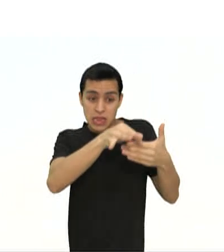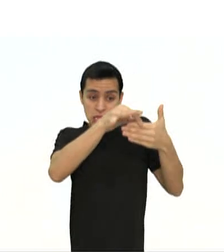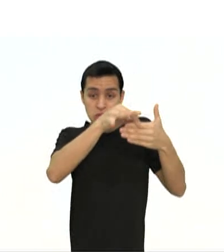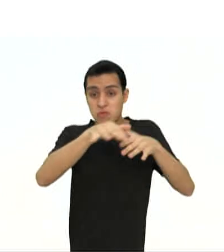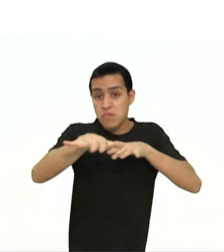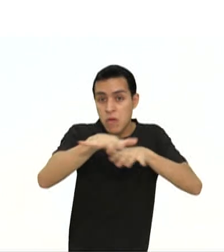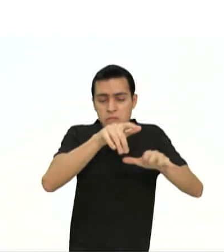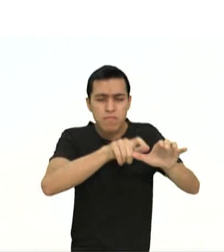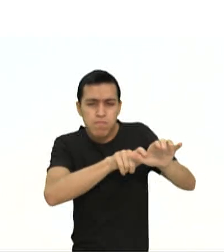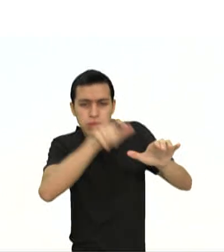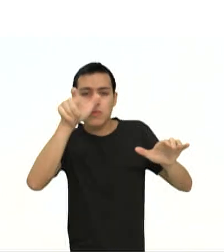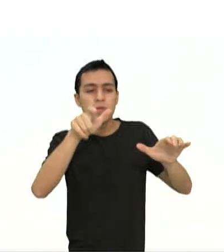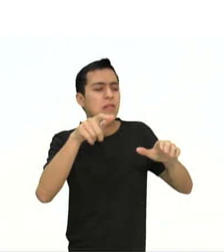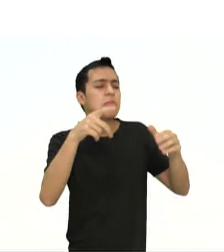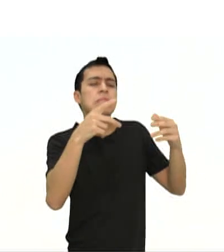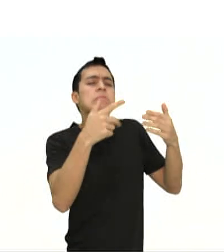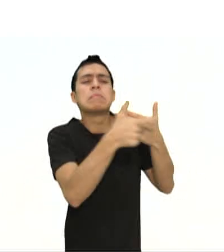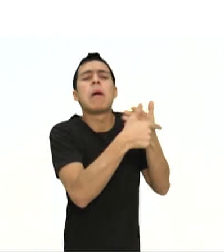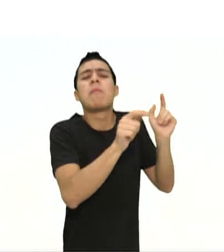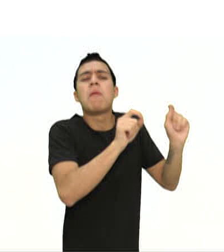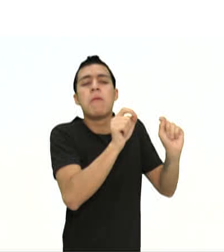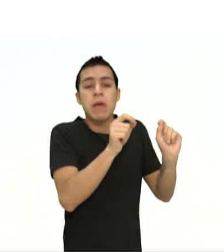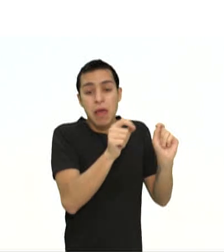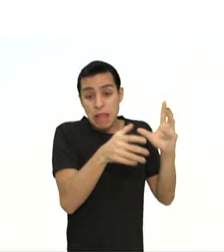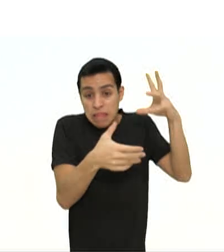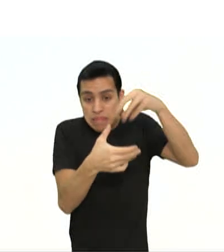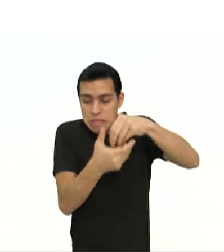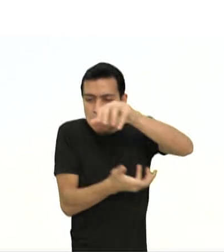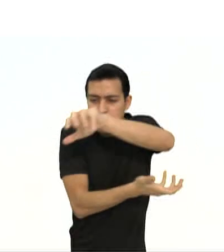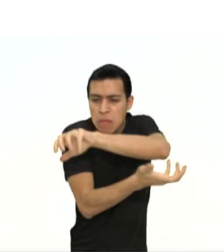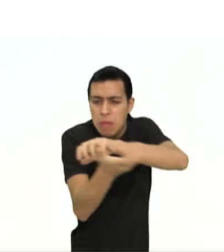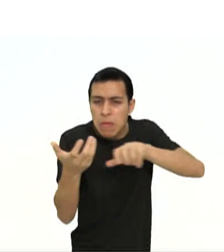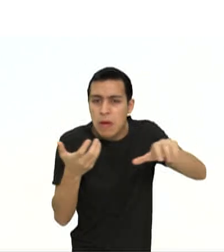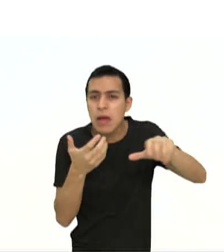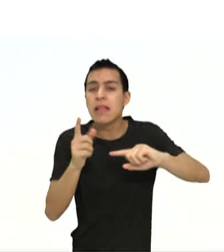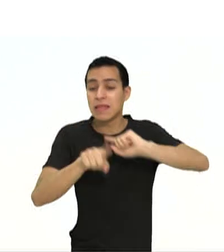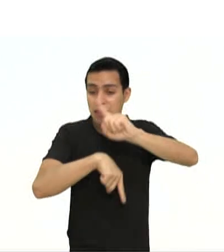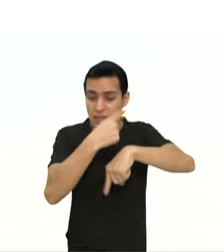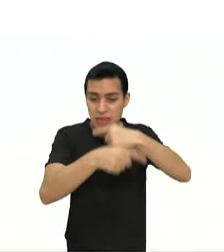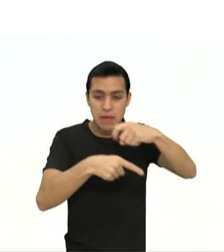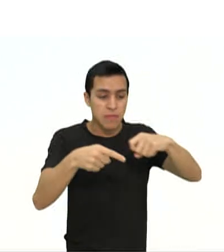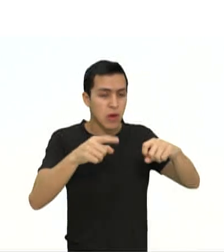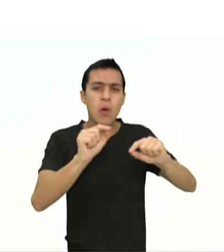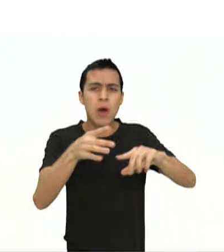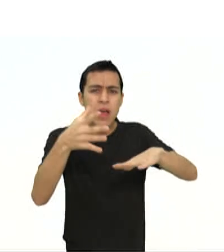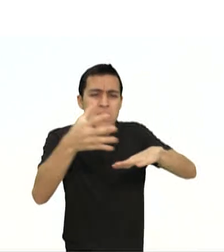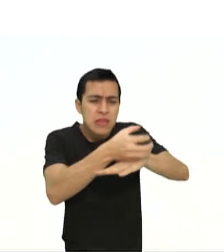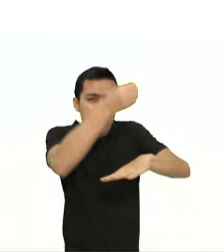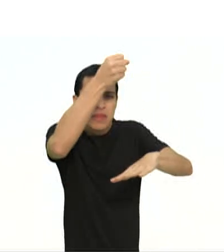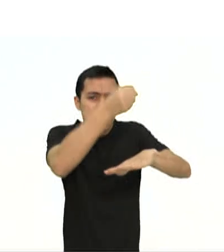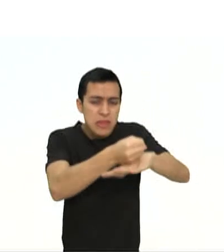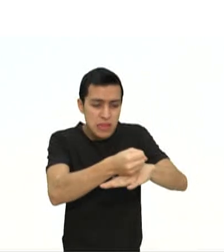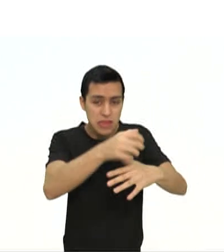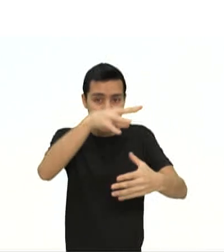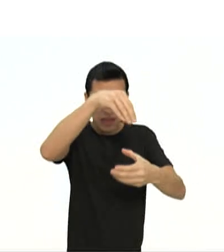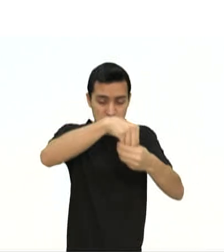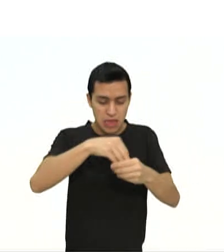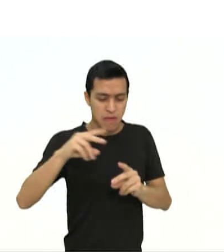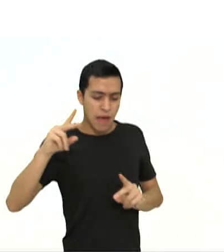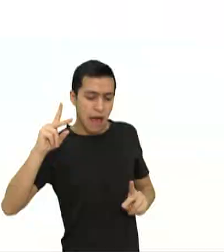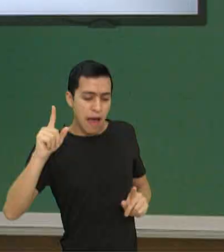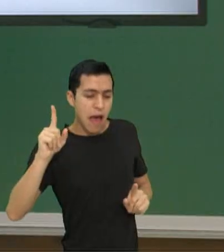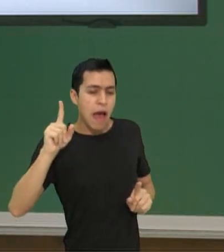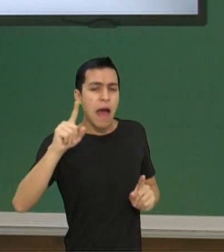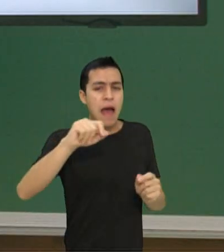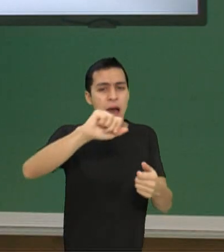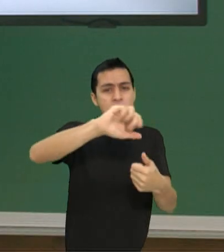e seu papel nas revoluções que levaram à independência das colônias hispano-americanas. Quando a gente